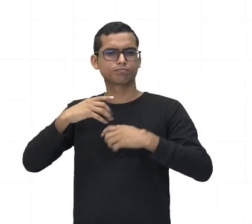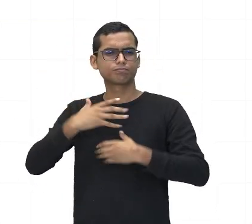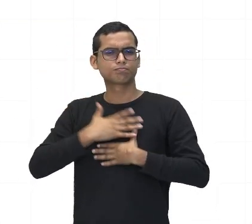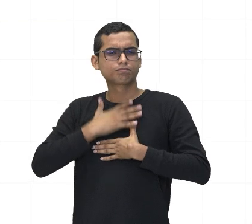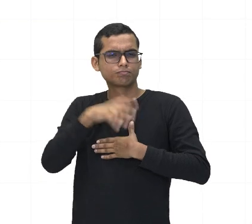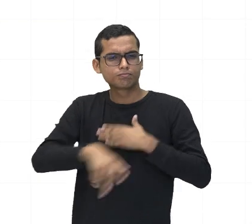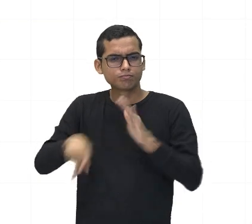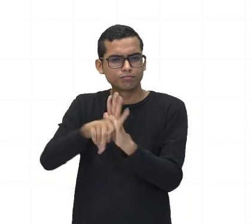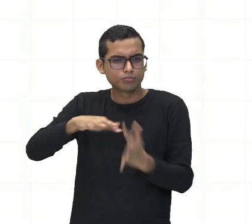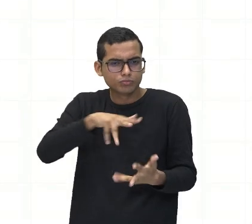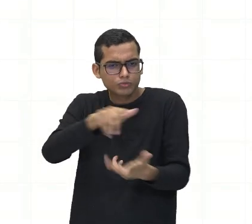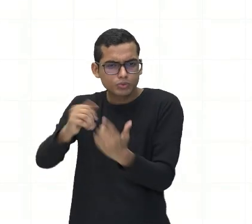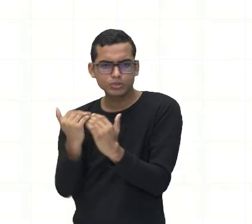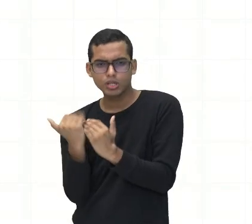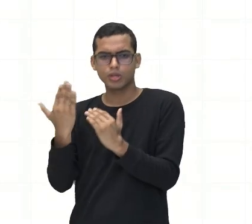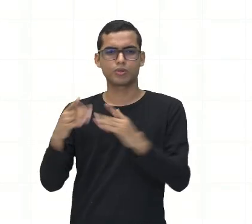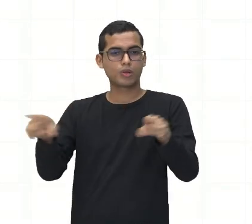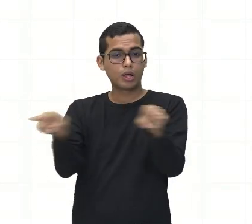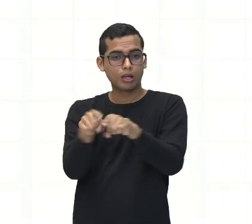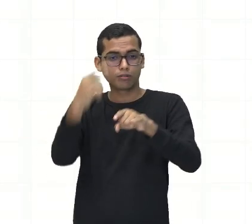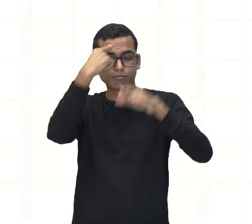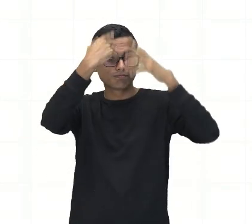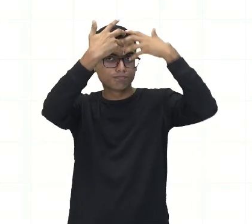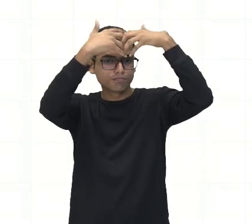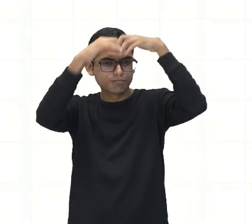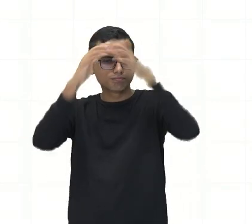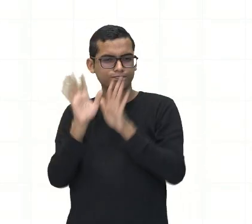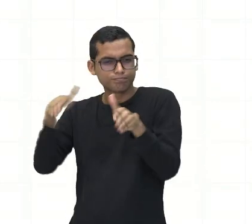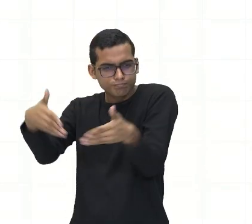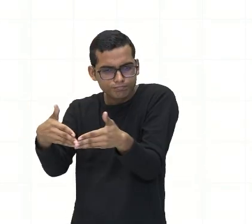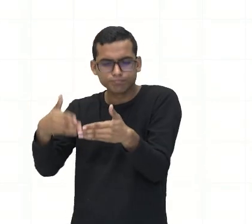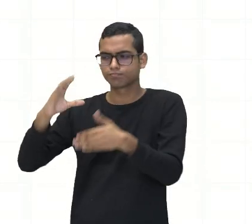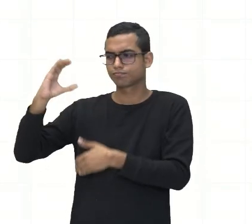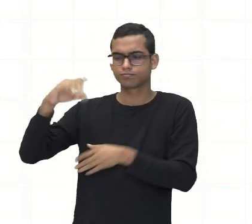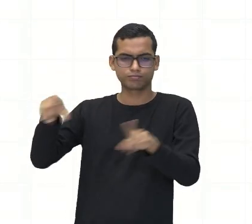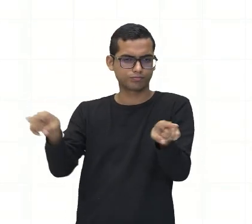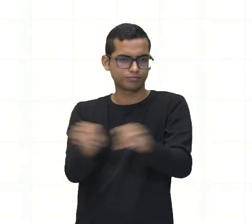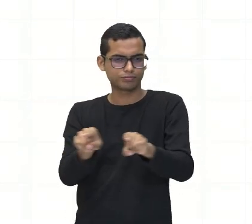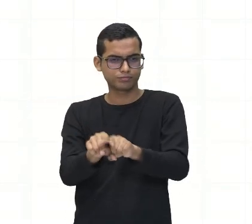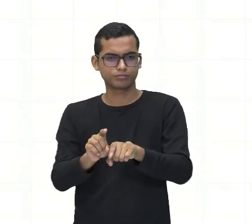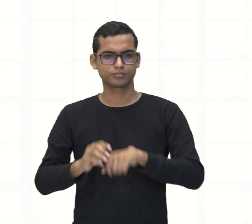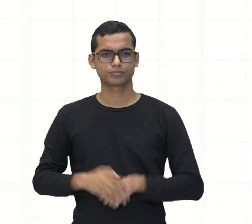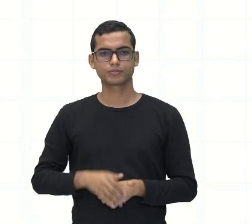como o cristianismo, vou colocar aqui o cristianismo, né?